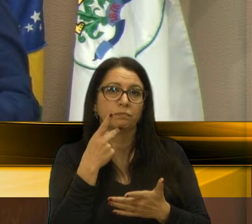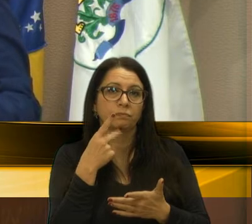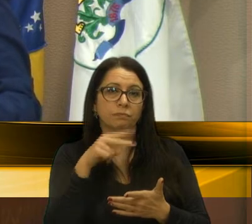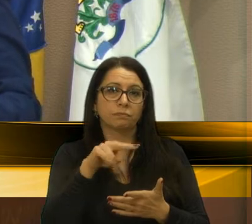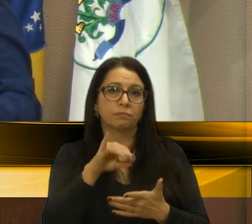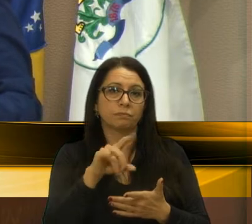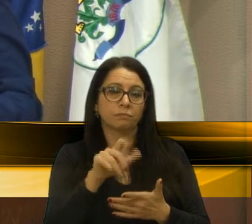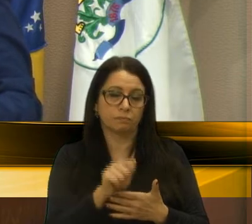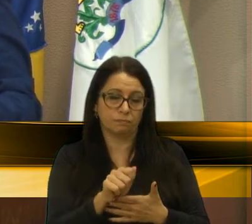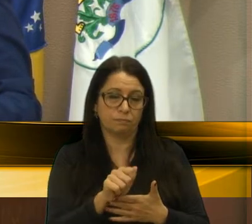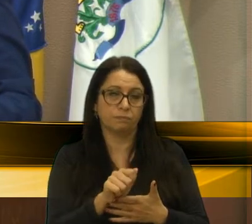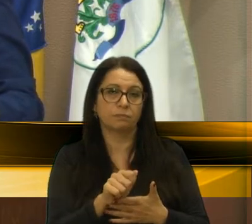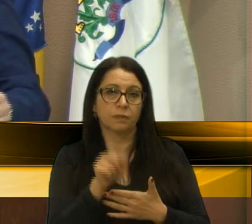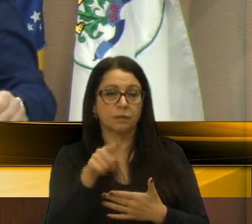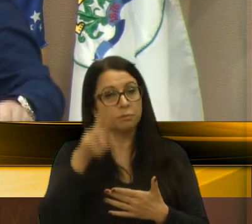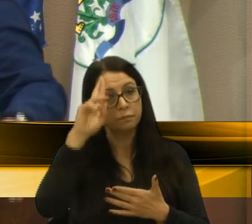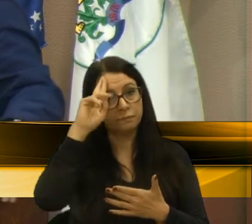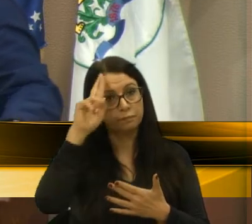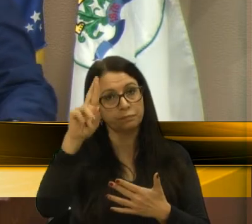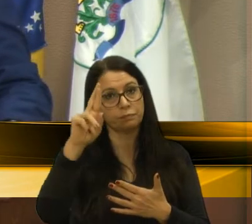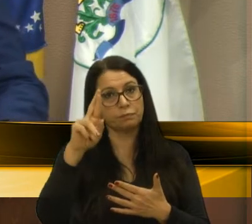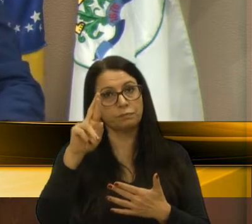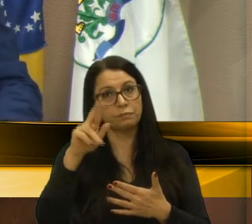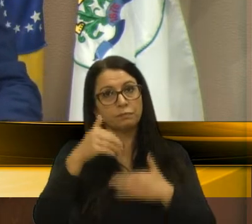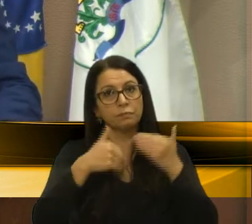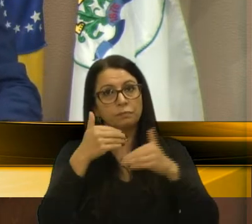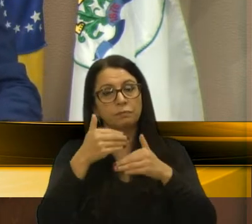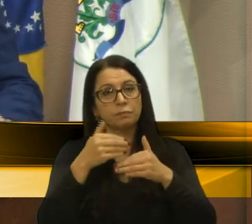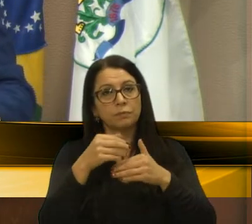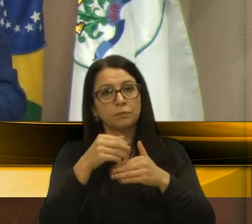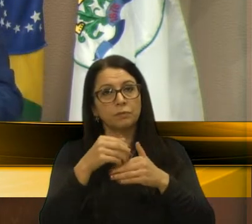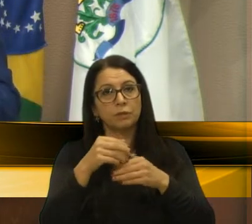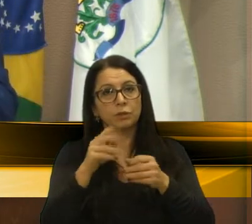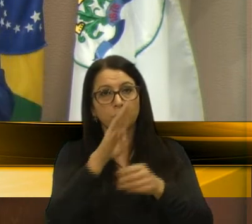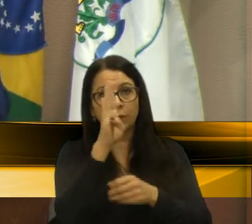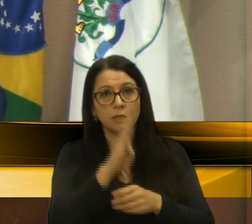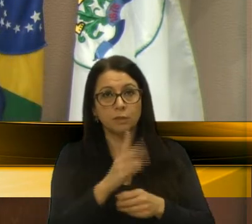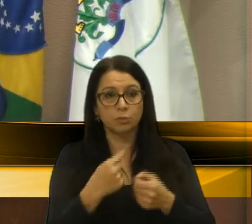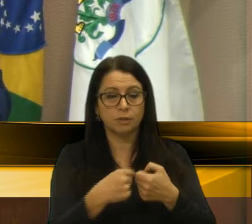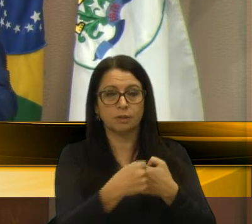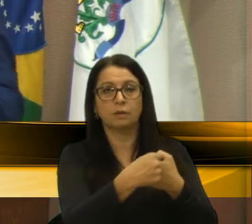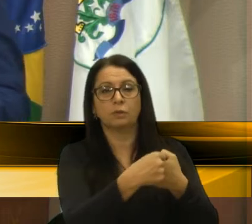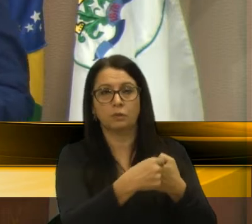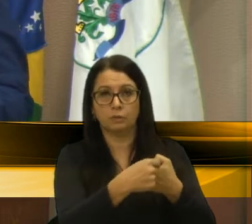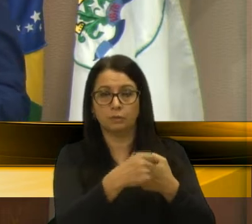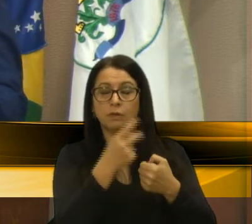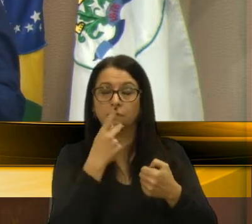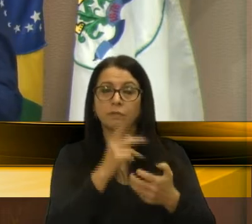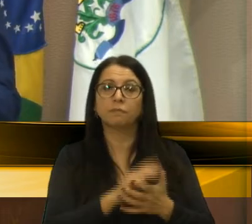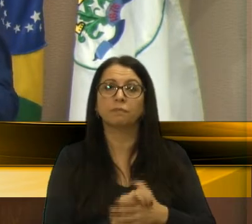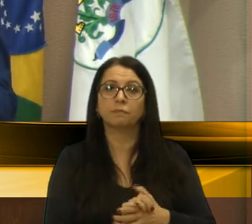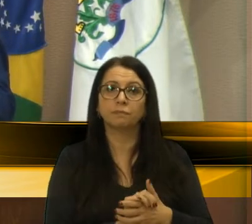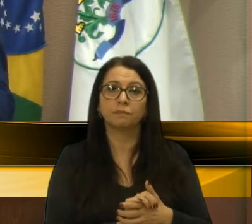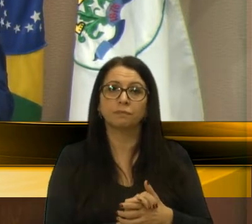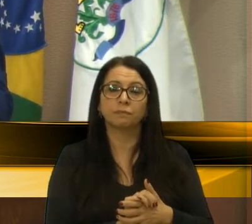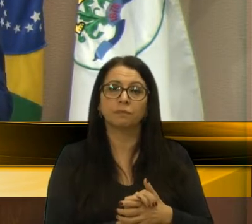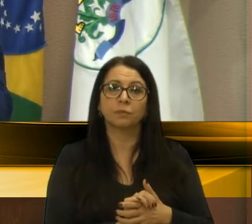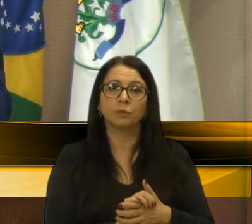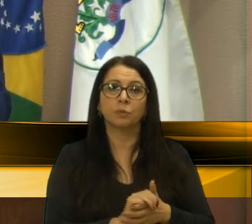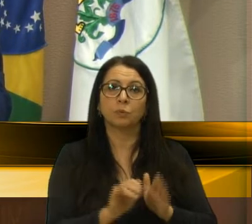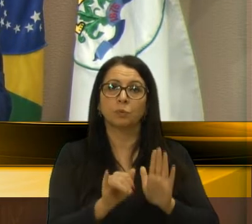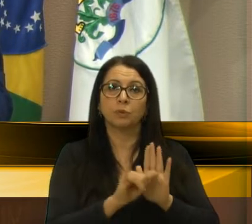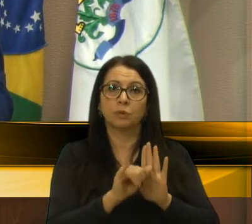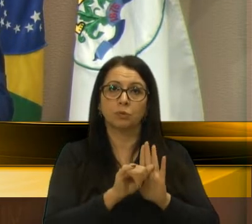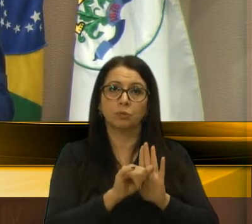é uma diretora de desenvolvimento urbano do Brasil Cidades. Ela diz o seguinte: o Estatuto da